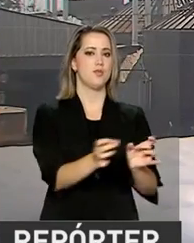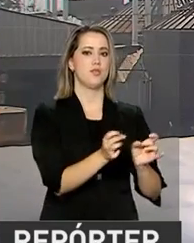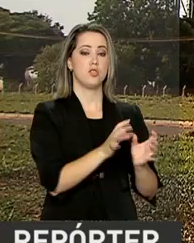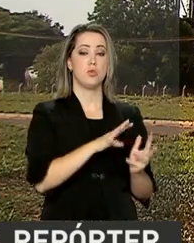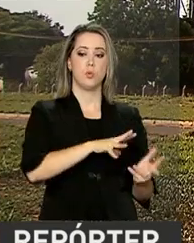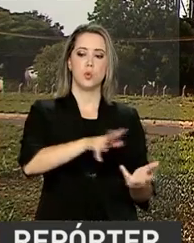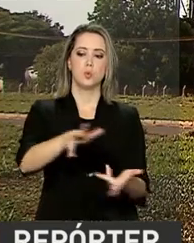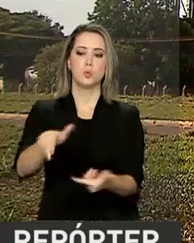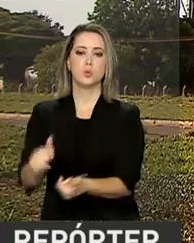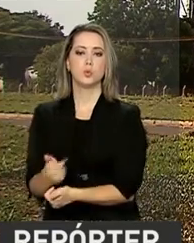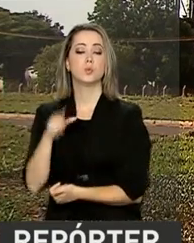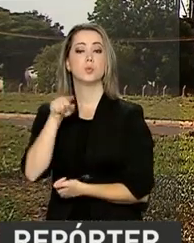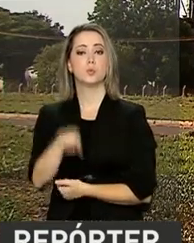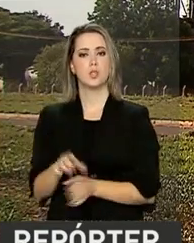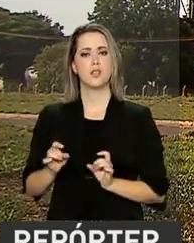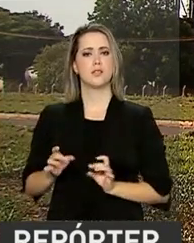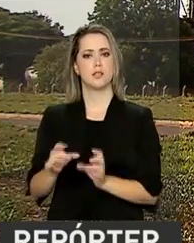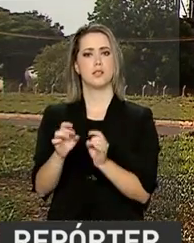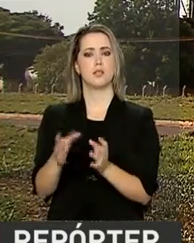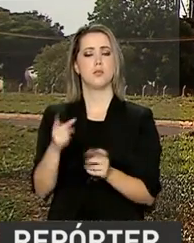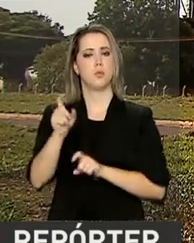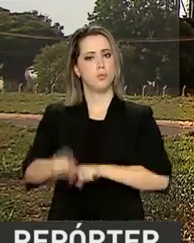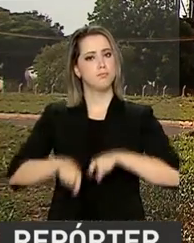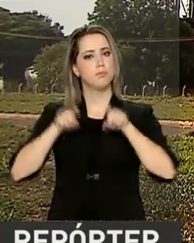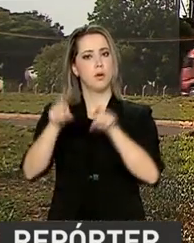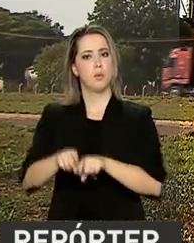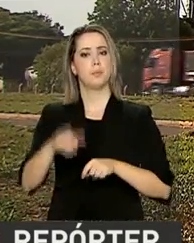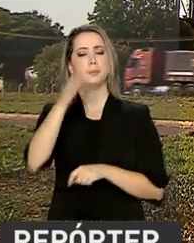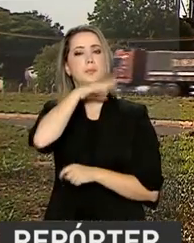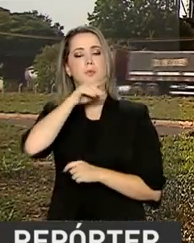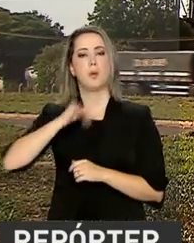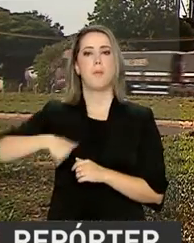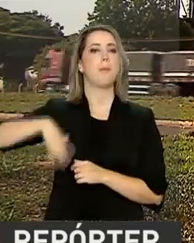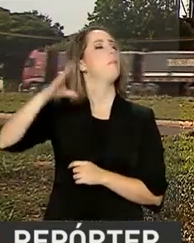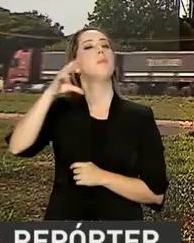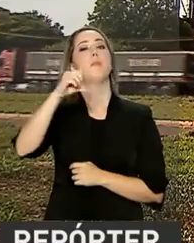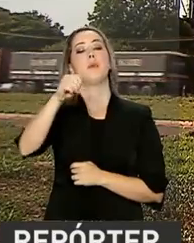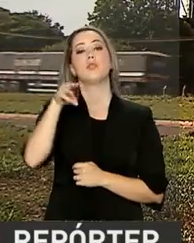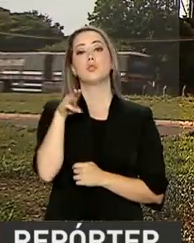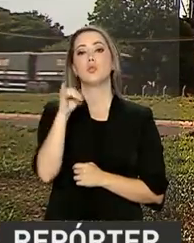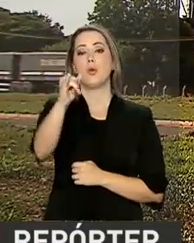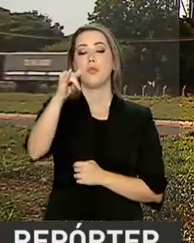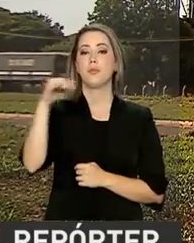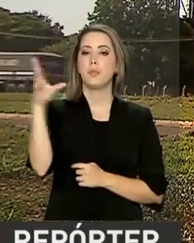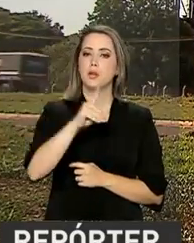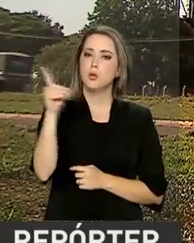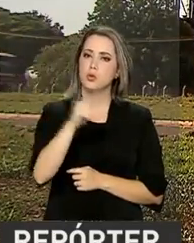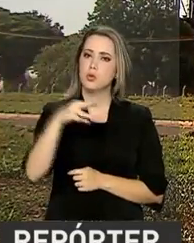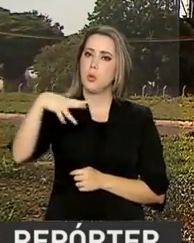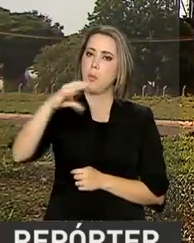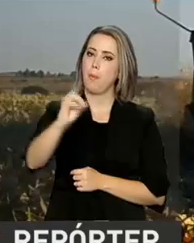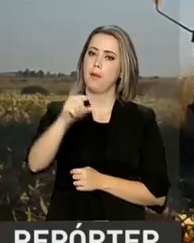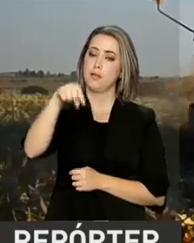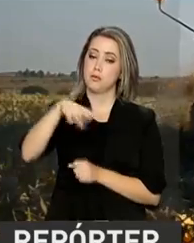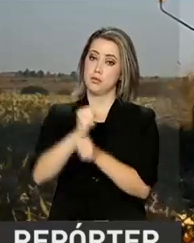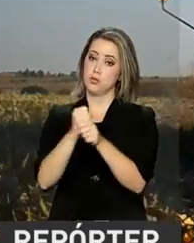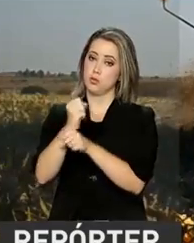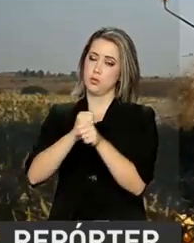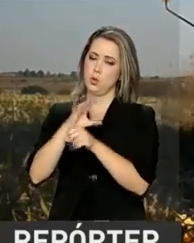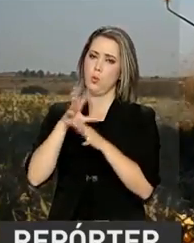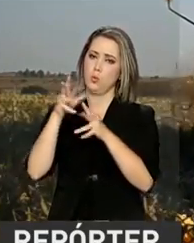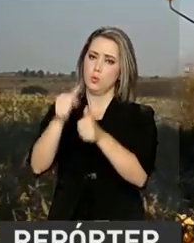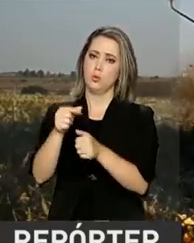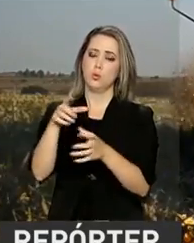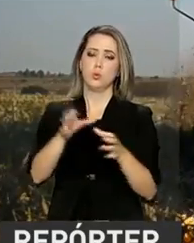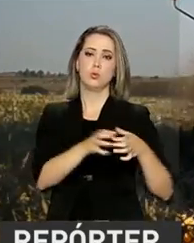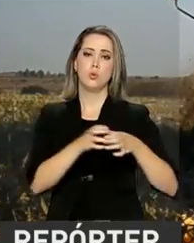de alimentos. As exportações do agronegócio chegaram a cerca de 9 bilhões de dólares em março deste ano. Ao